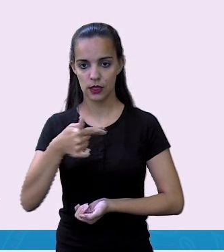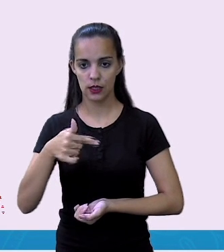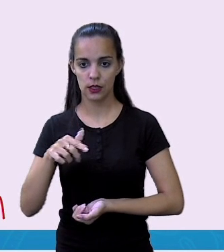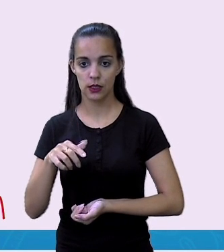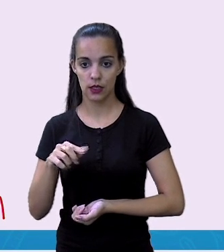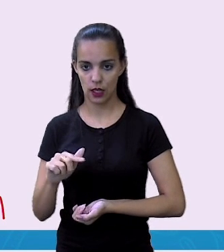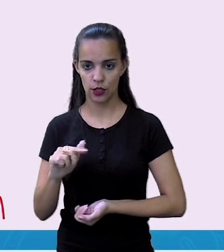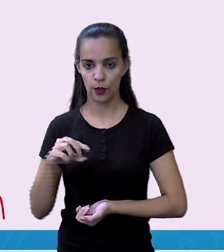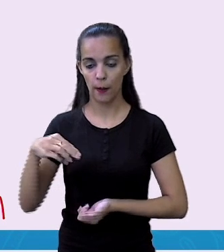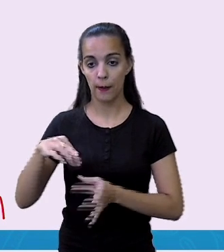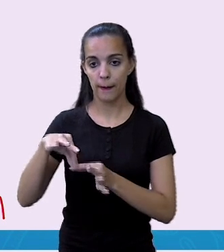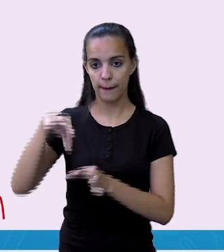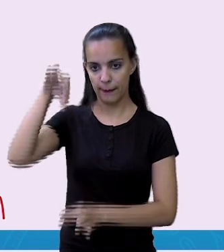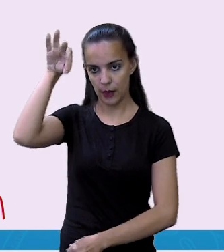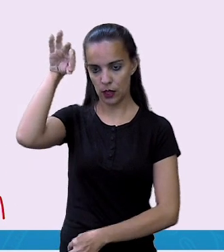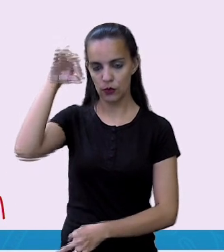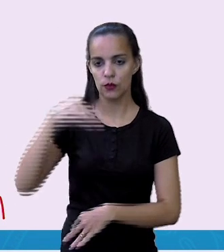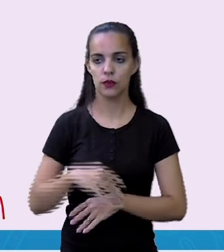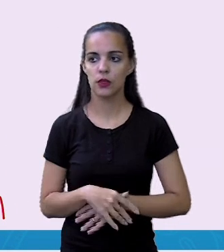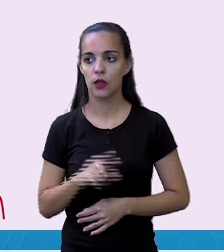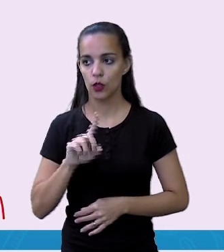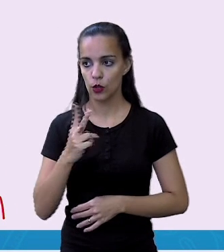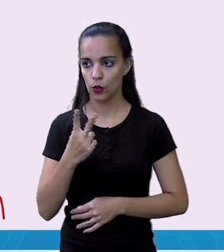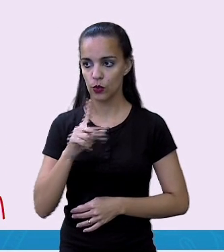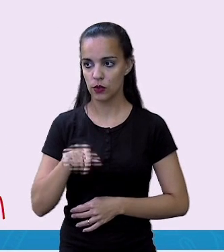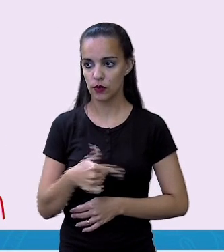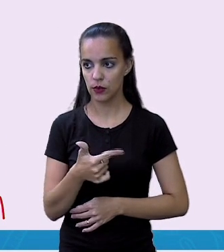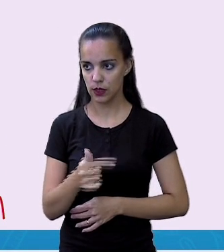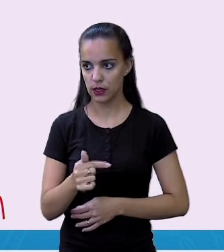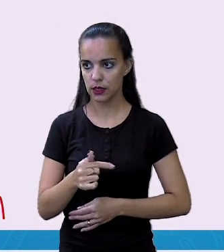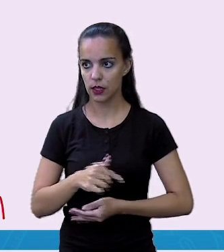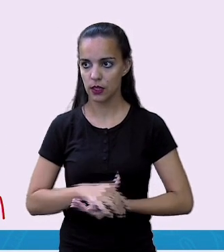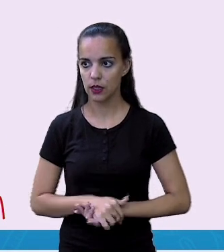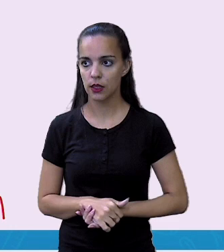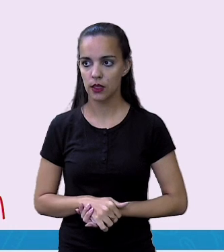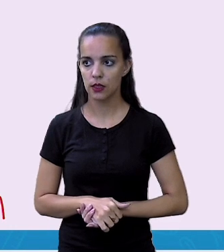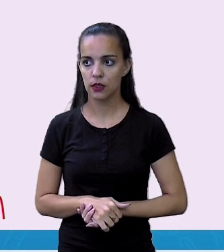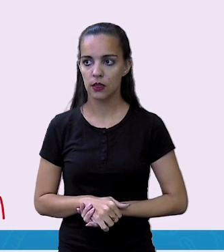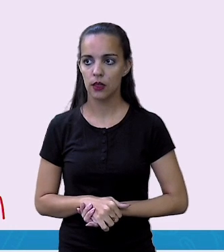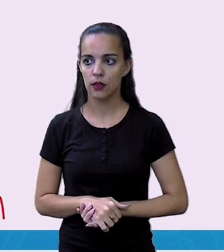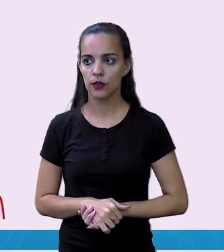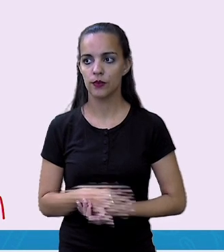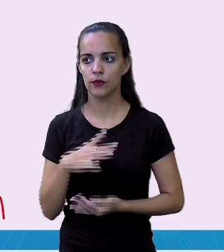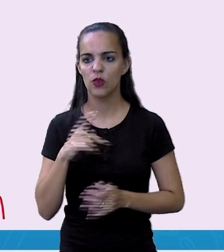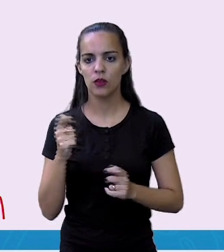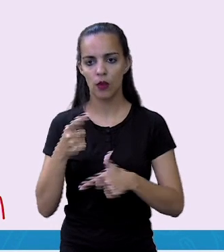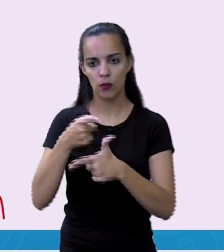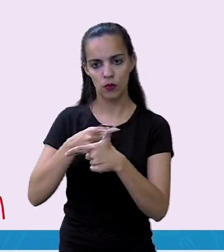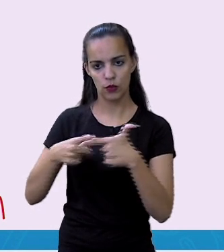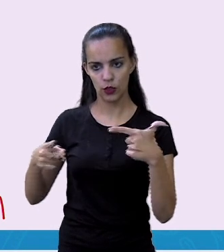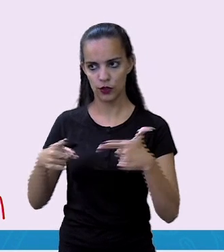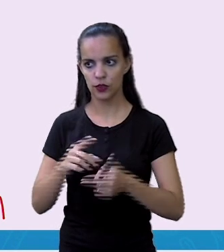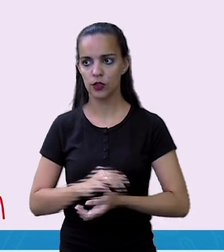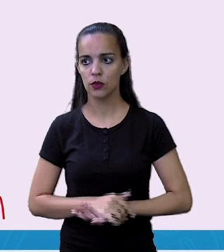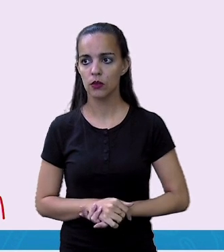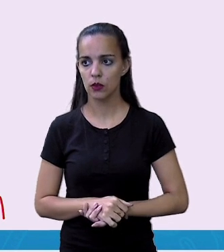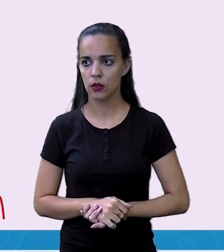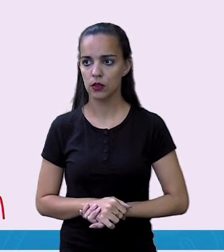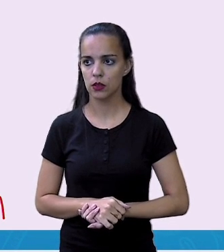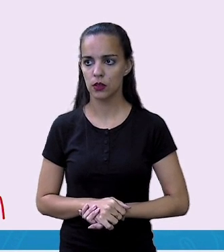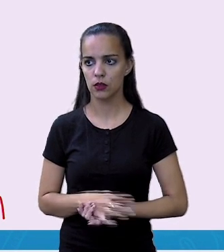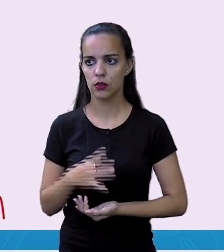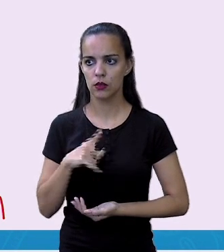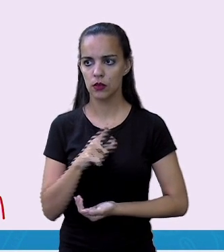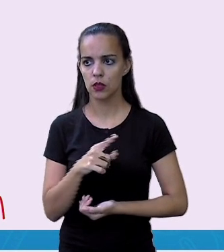2,7 metros, ok? Multiplicando e dividindo. Então, o